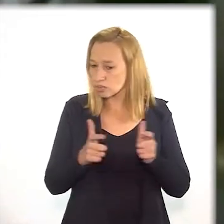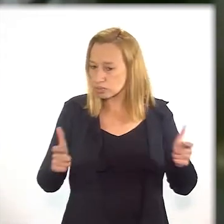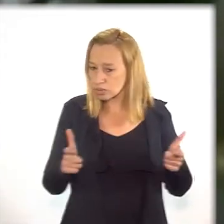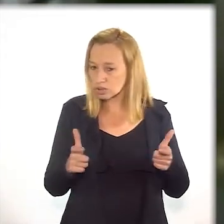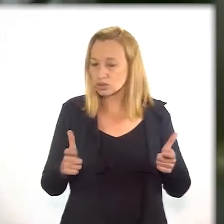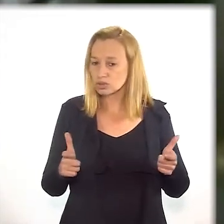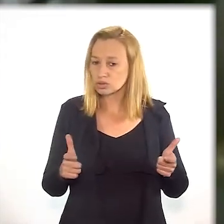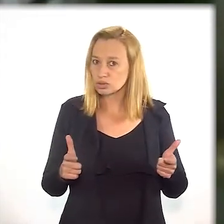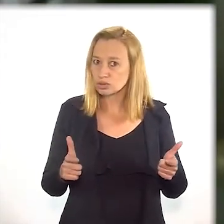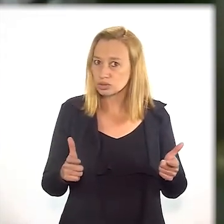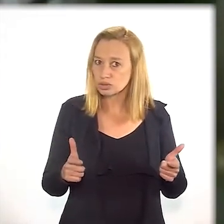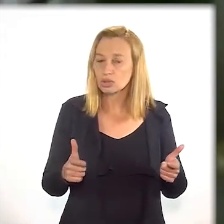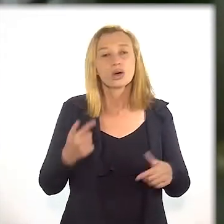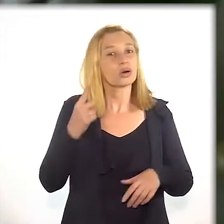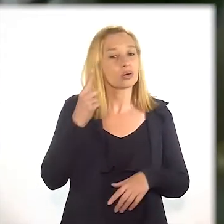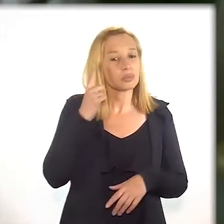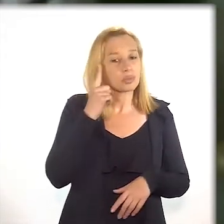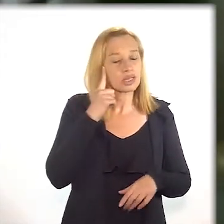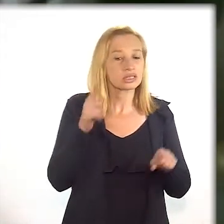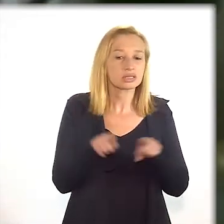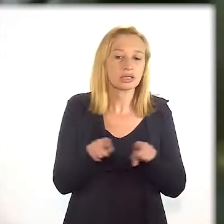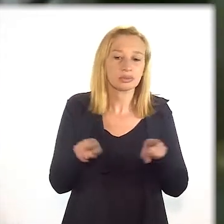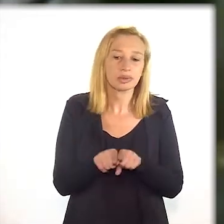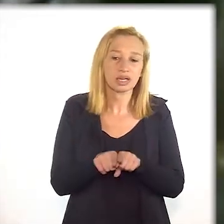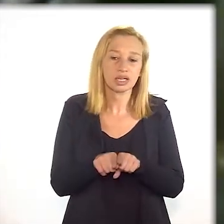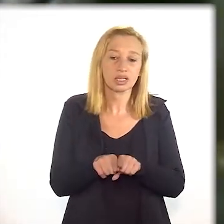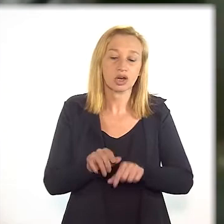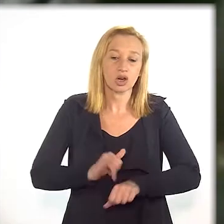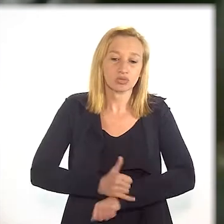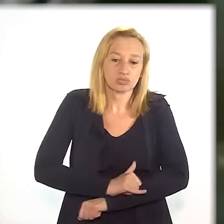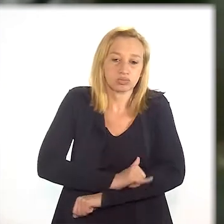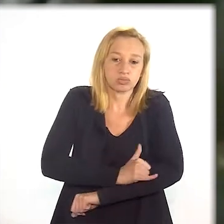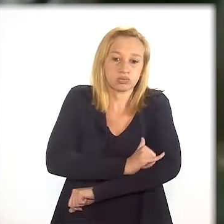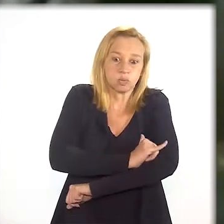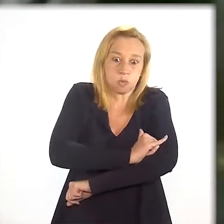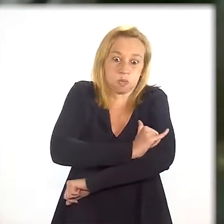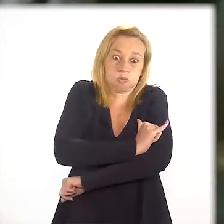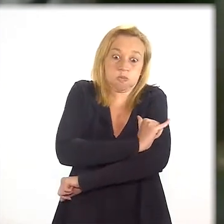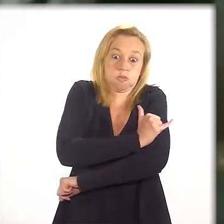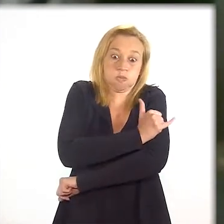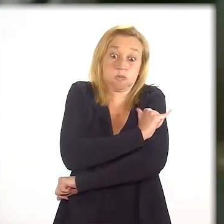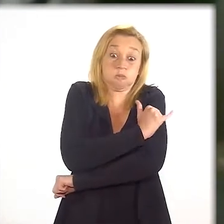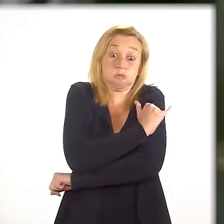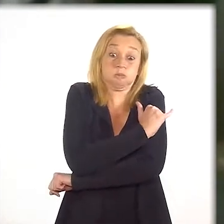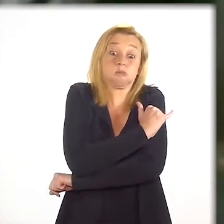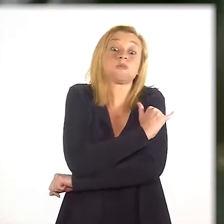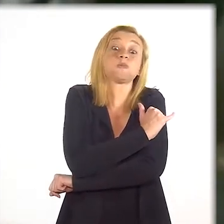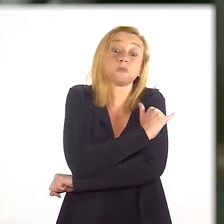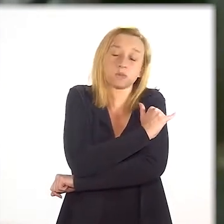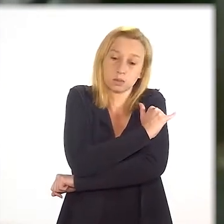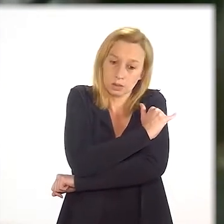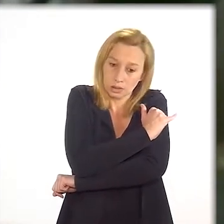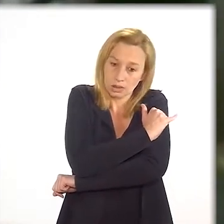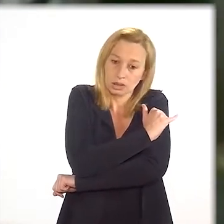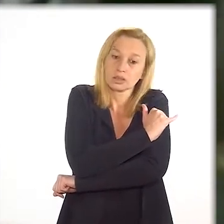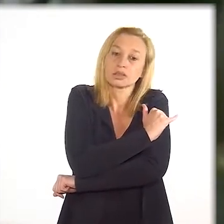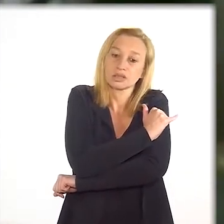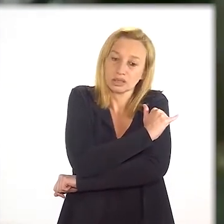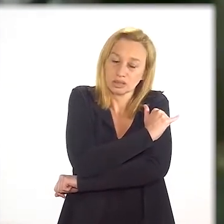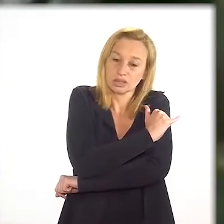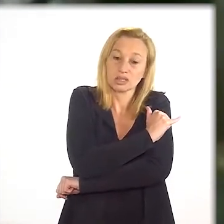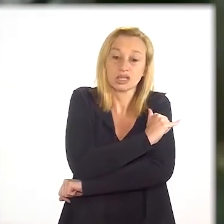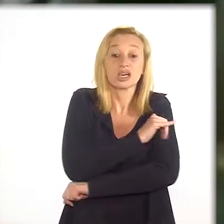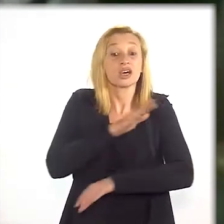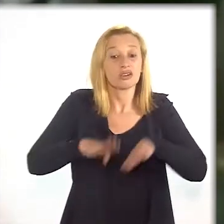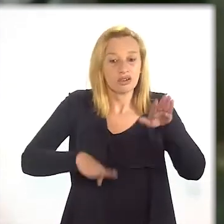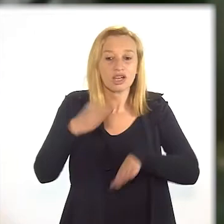grande aumento quando a gente pensa também na categoria excesso de peso. Excesso de peso é a soma do sobrepeso, da obesidade e da obesidade